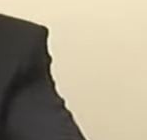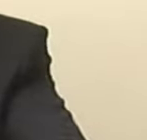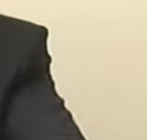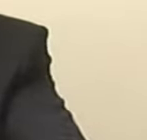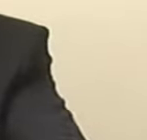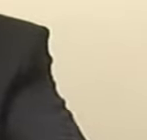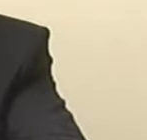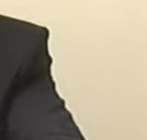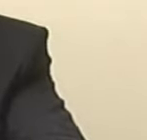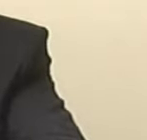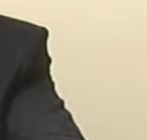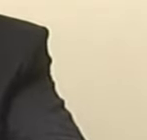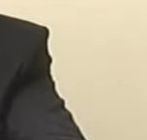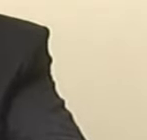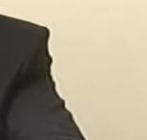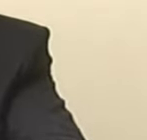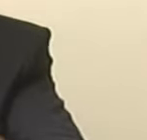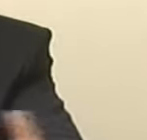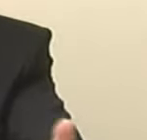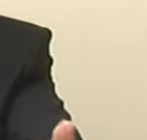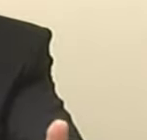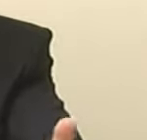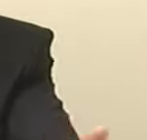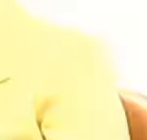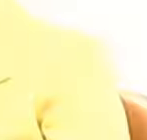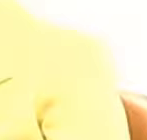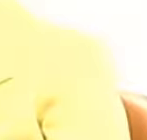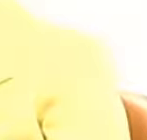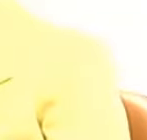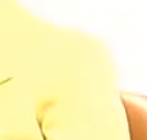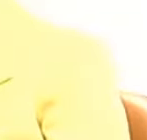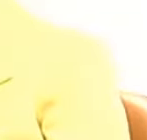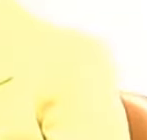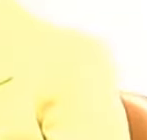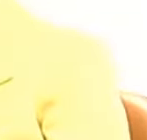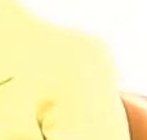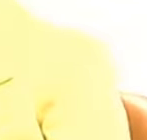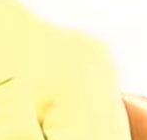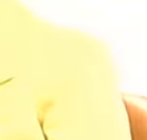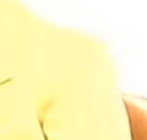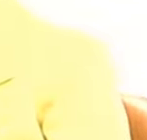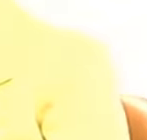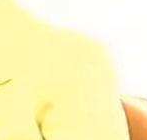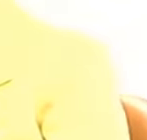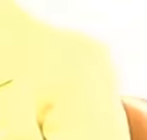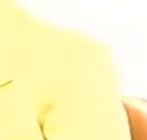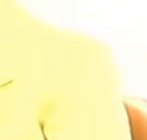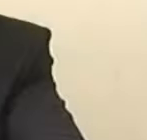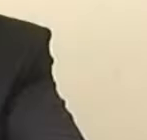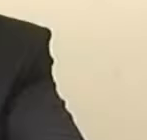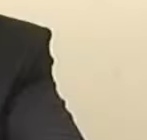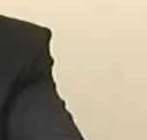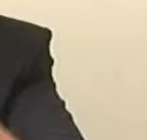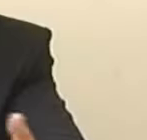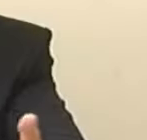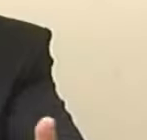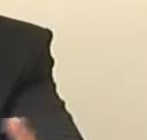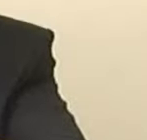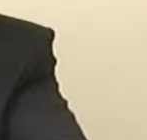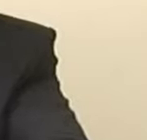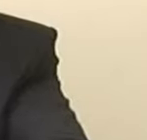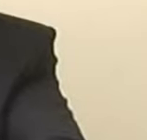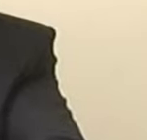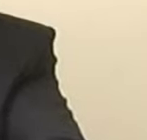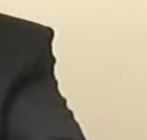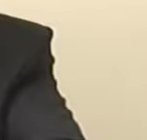falecimento de uma pessoa, para evitar que outros usem o documento dessa pessoa para todo tipo de fraude, estelionato,